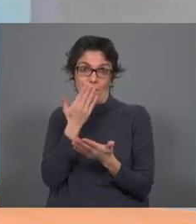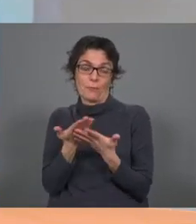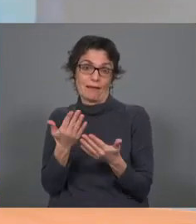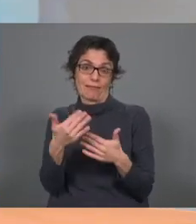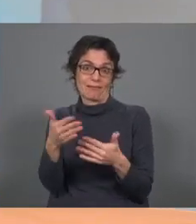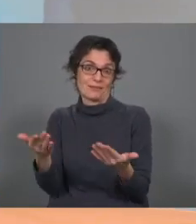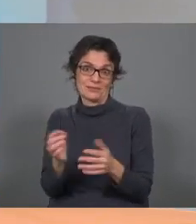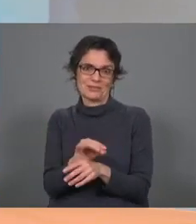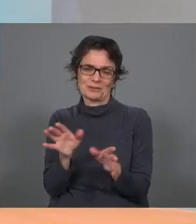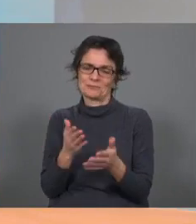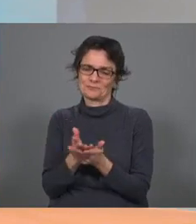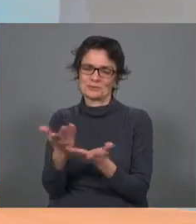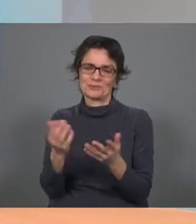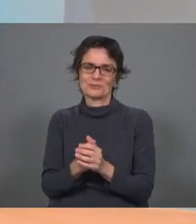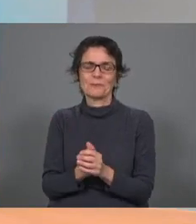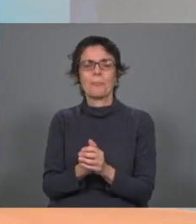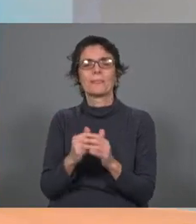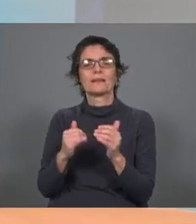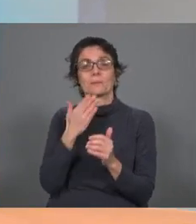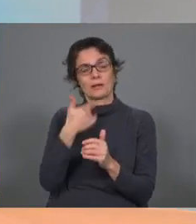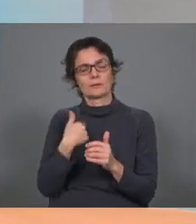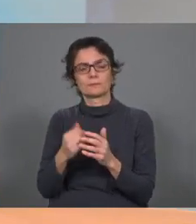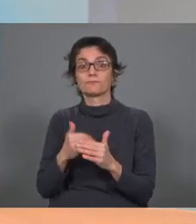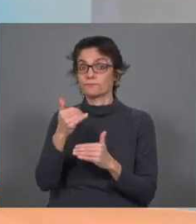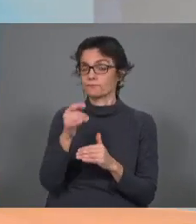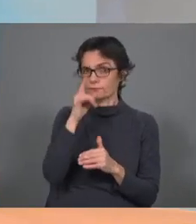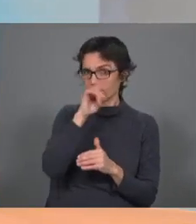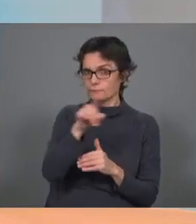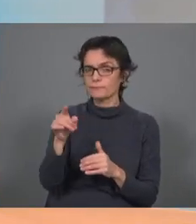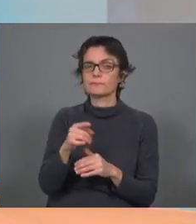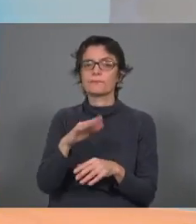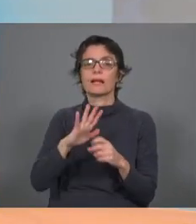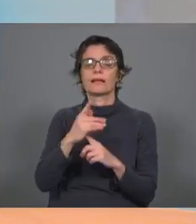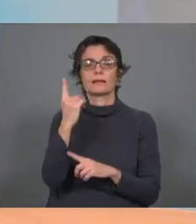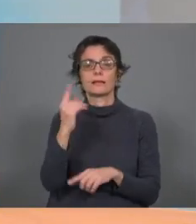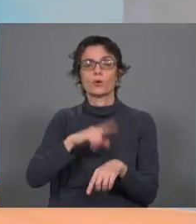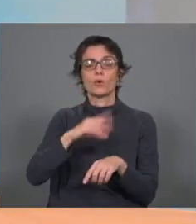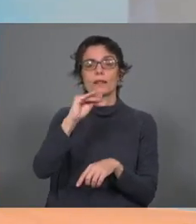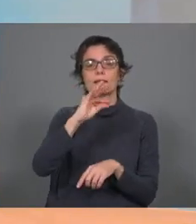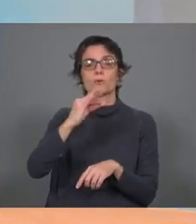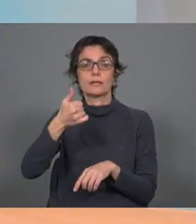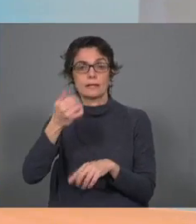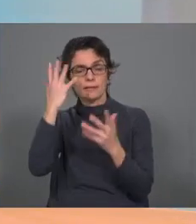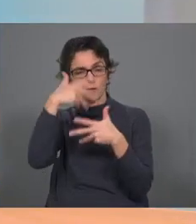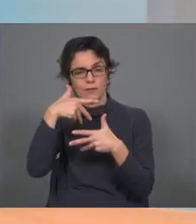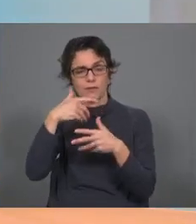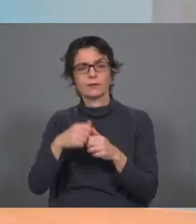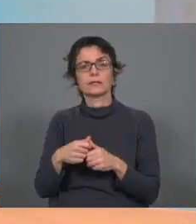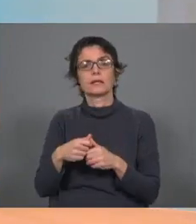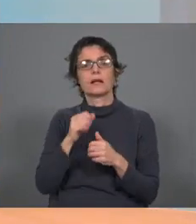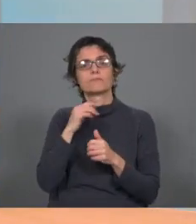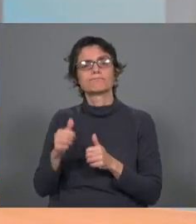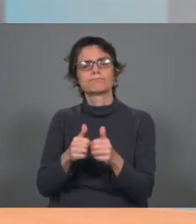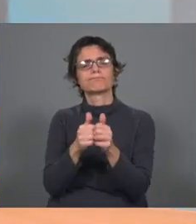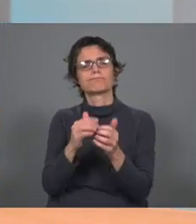vivemos. Obrigado, eu. Mais logo não esqueça de sintonizar a Antena 1 quando forem 22h45 para acompanhar